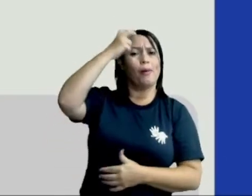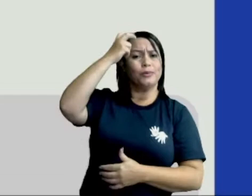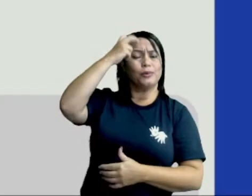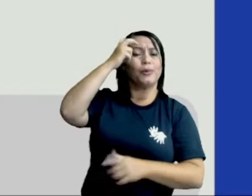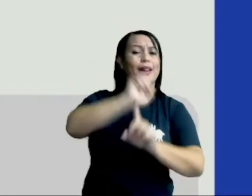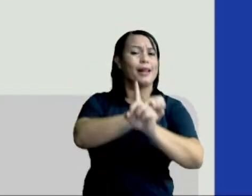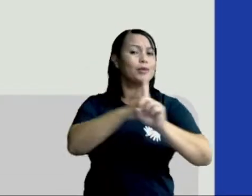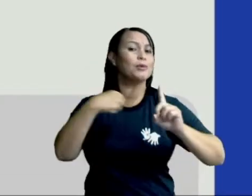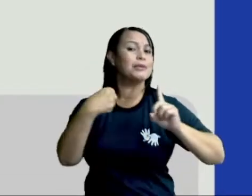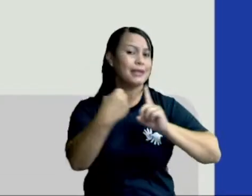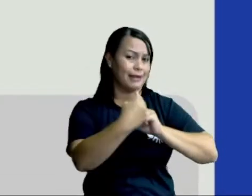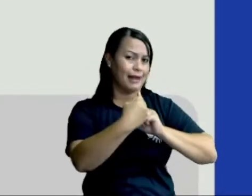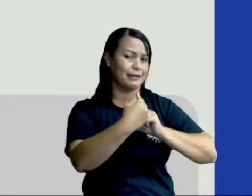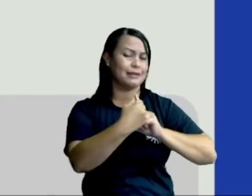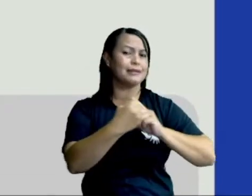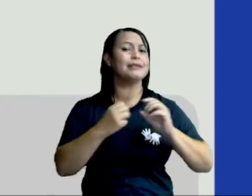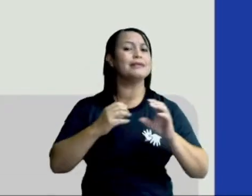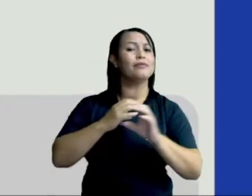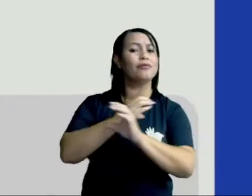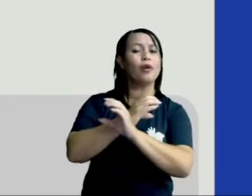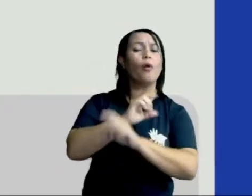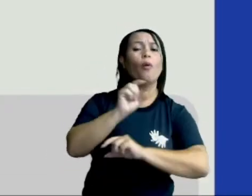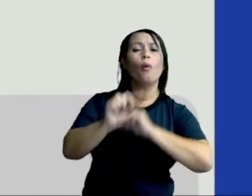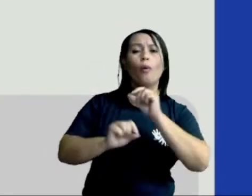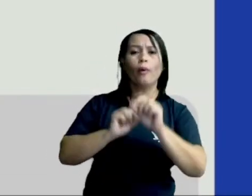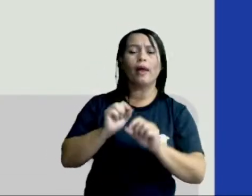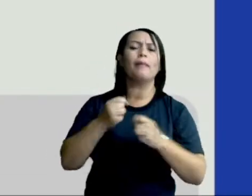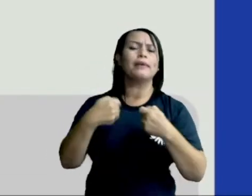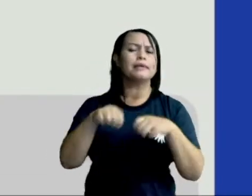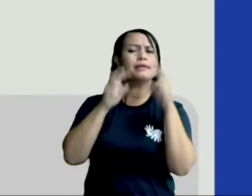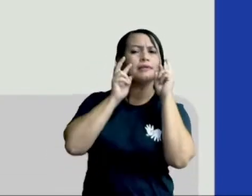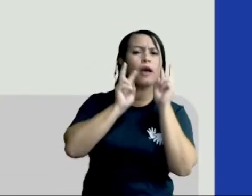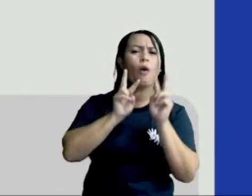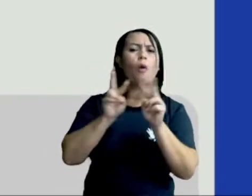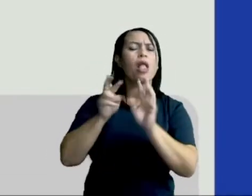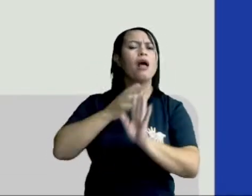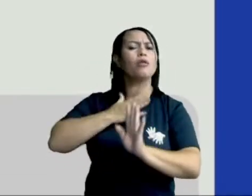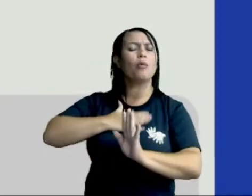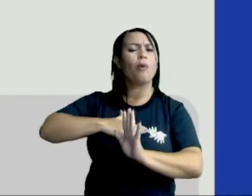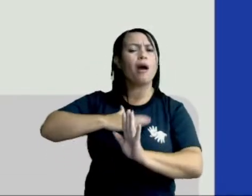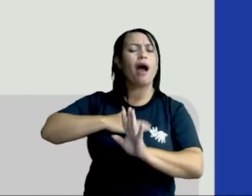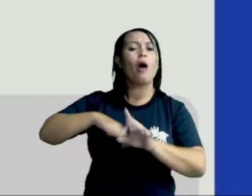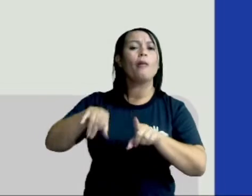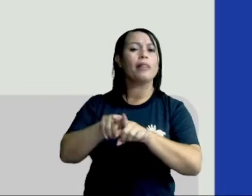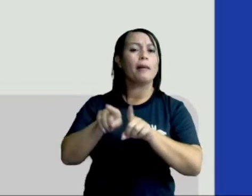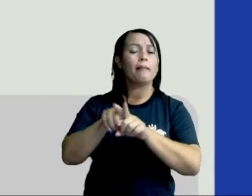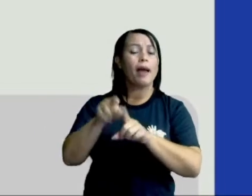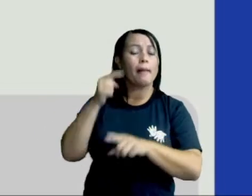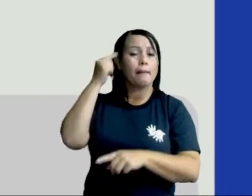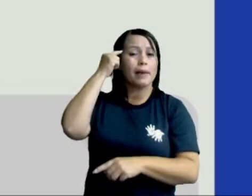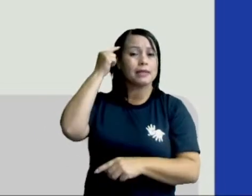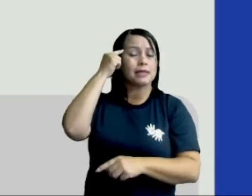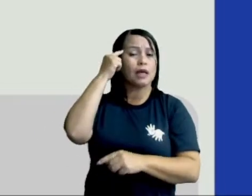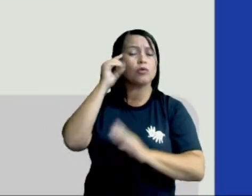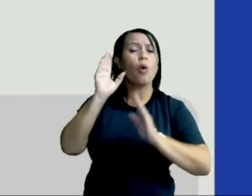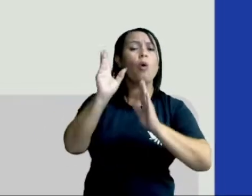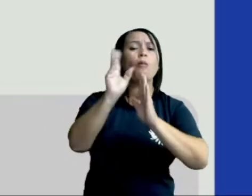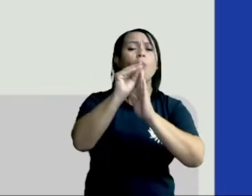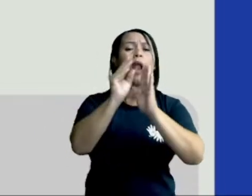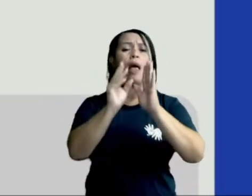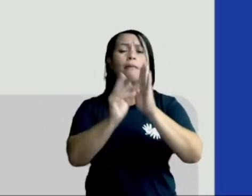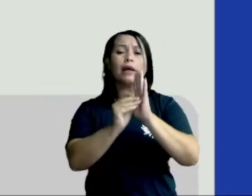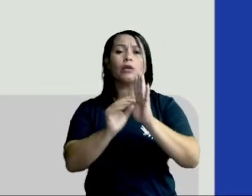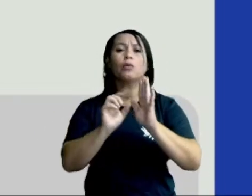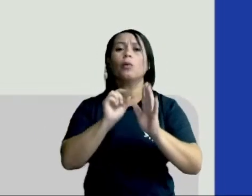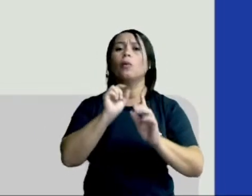da sociedade civil, ele tem que ser olhado como um elemento e não como algo